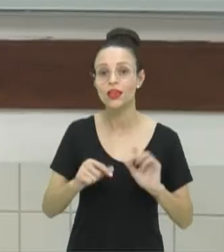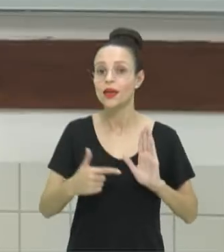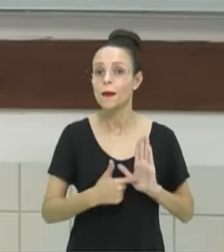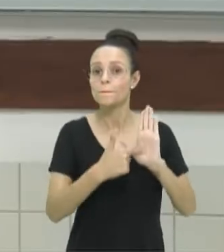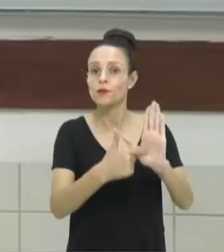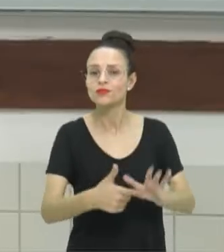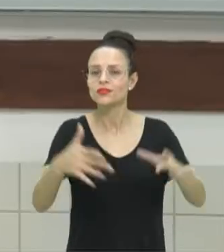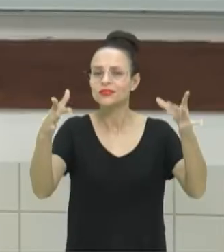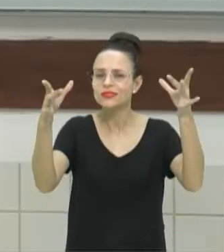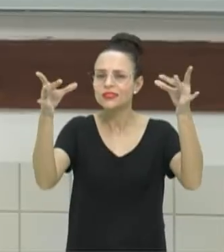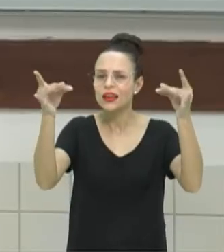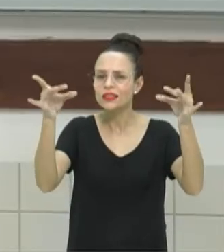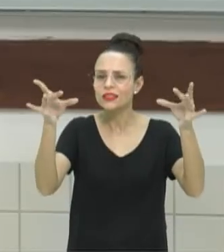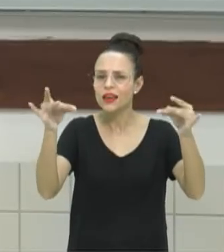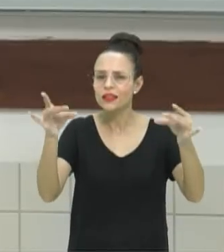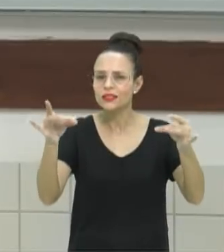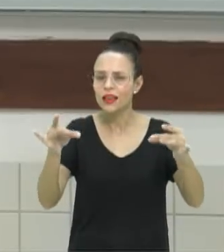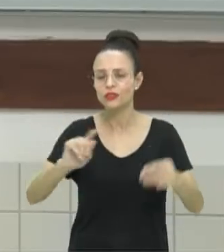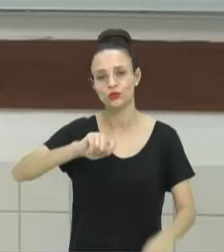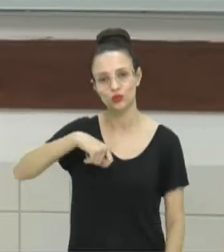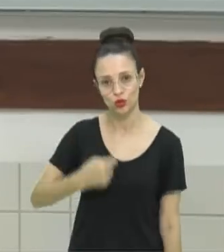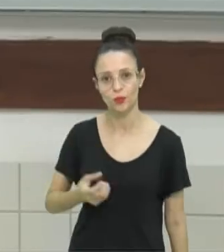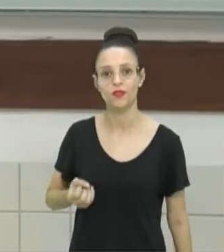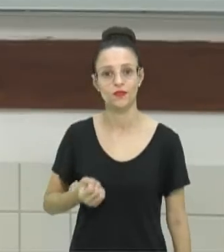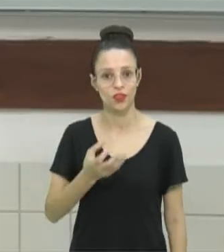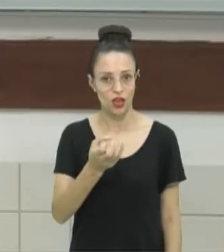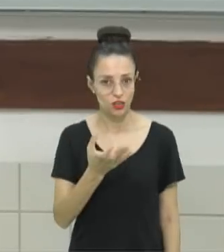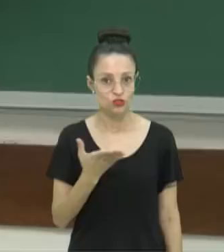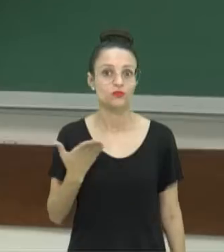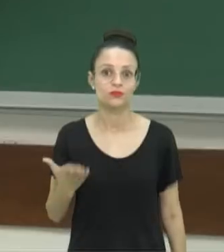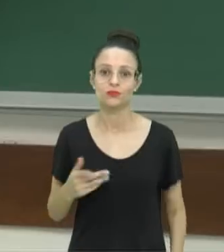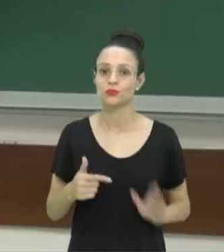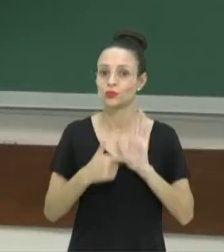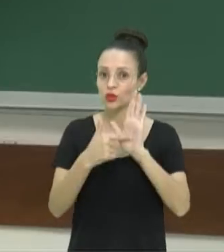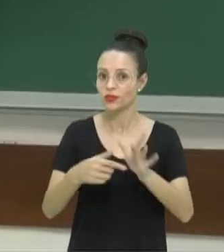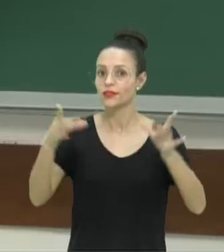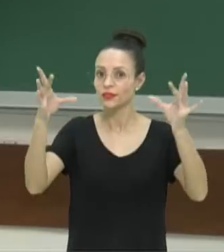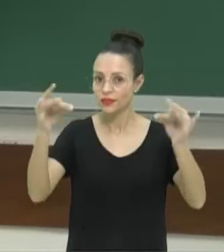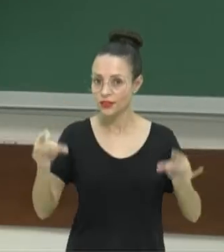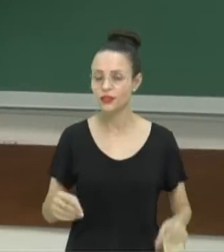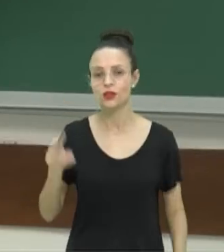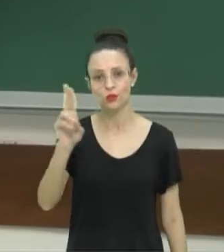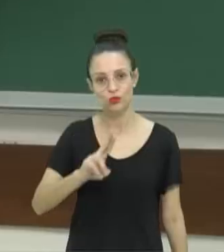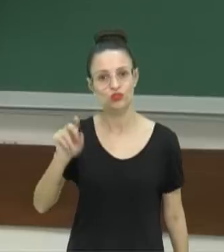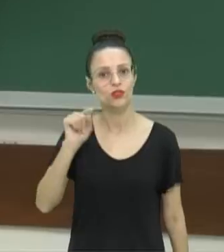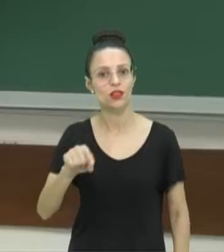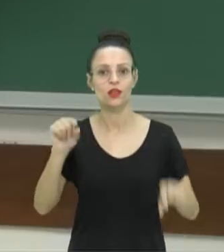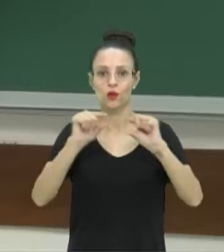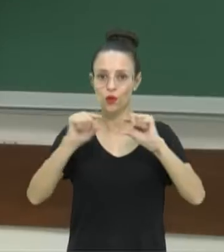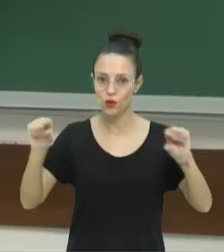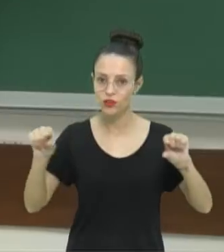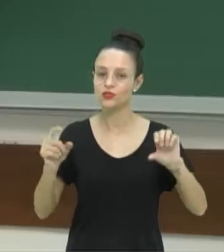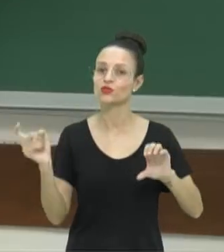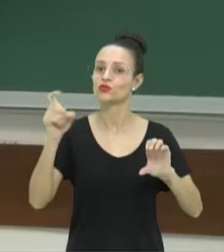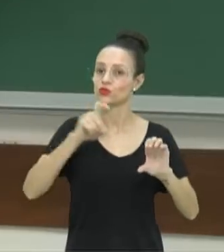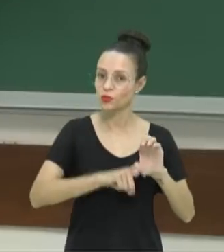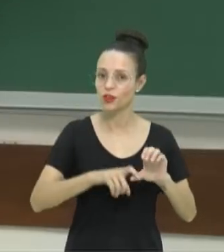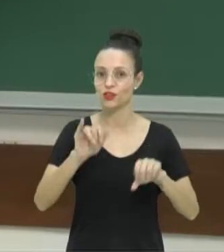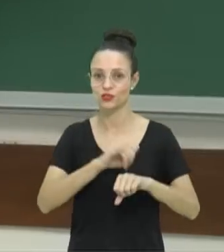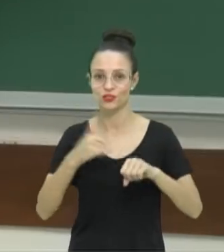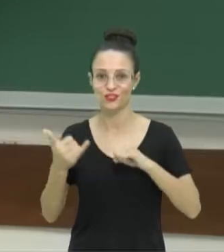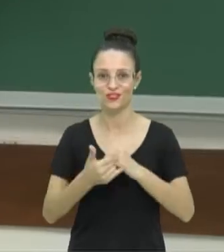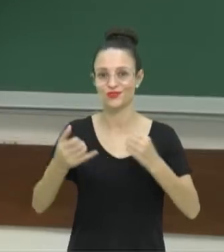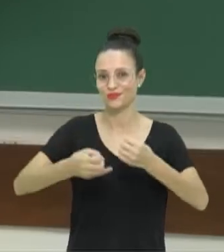mostrar detalhes dessa viagem. E para mostrar esses detalhes, ele utilizou essas orações subordinadas